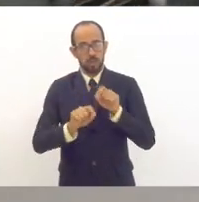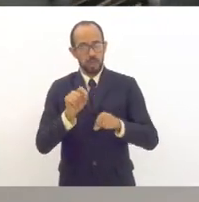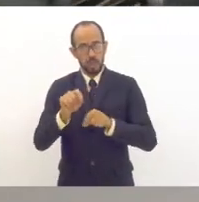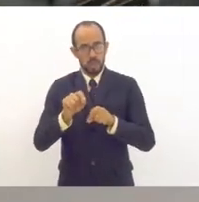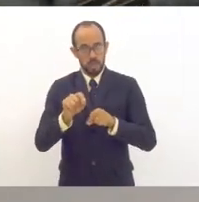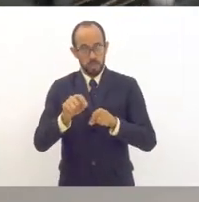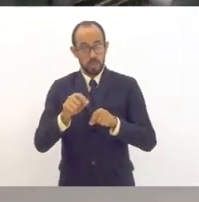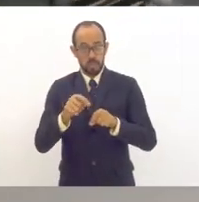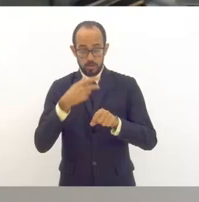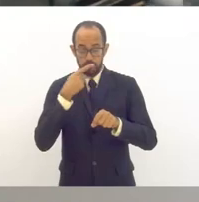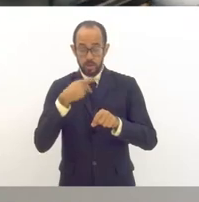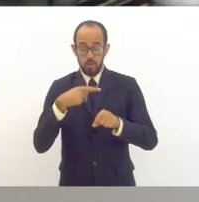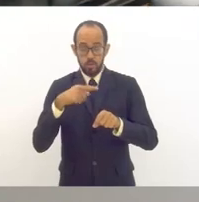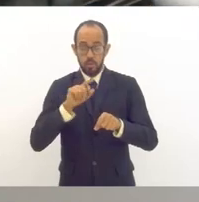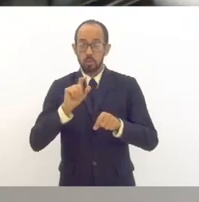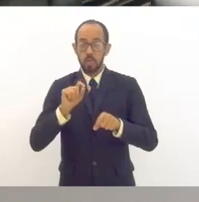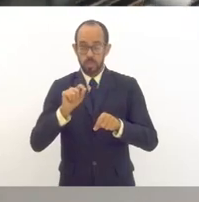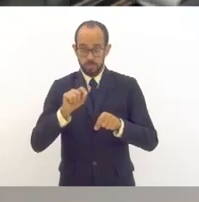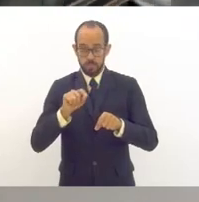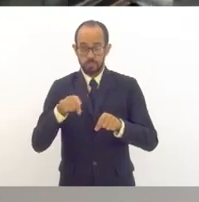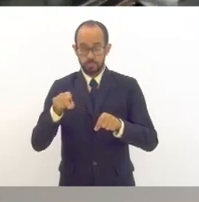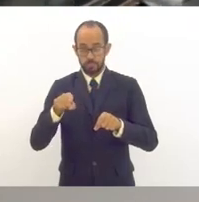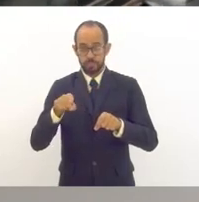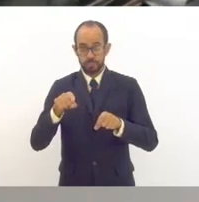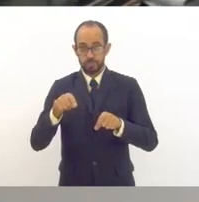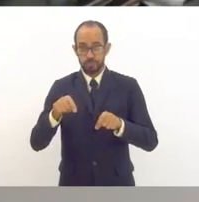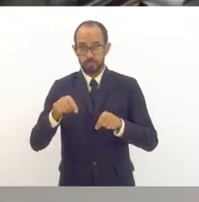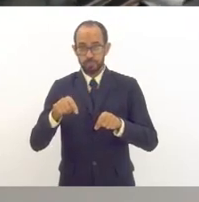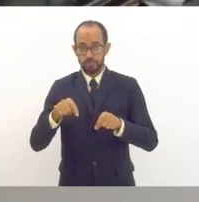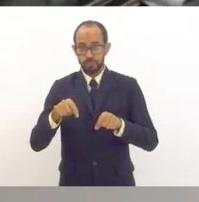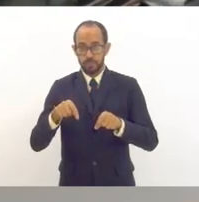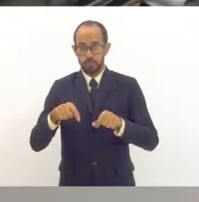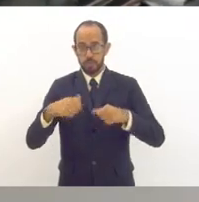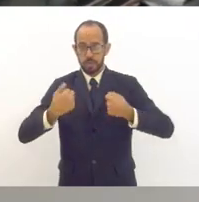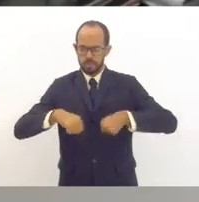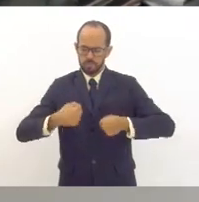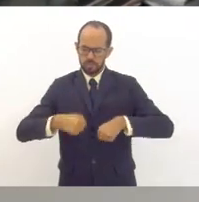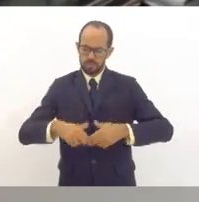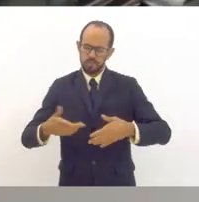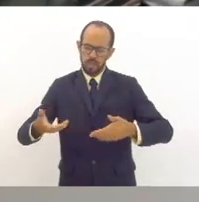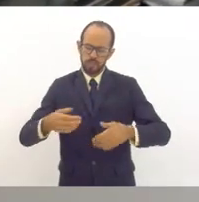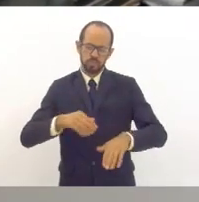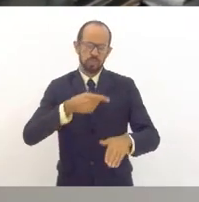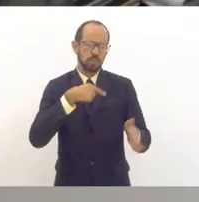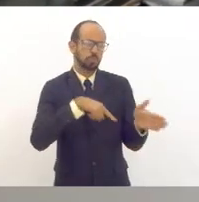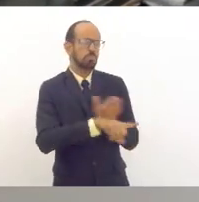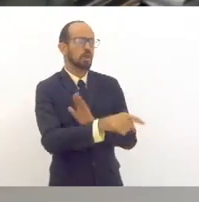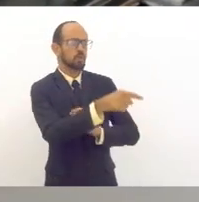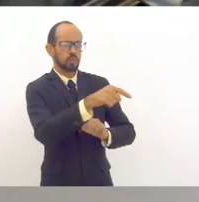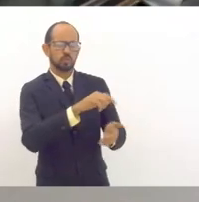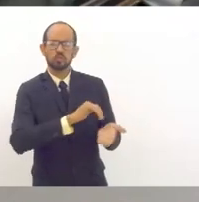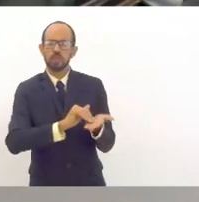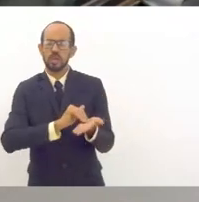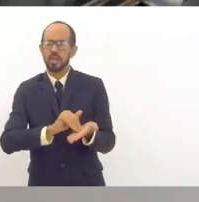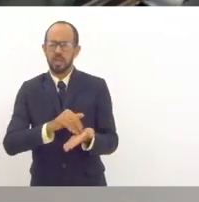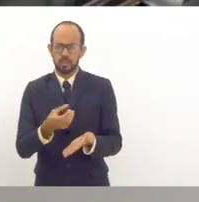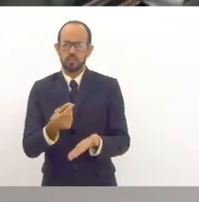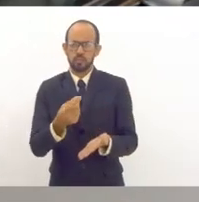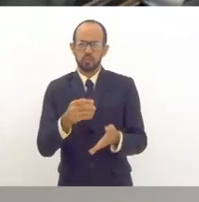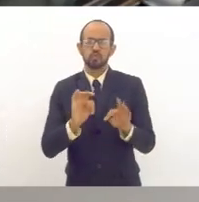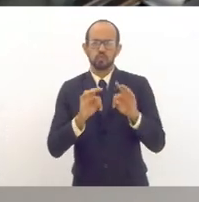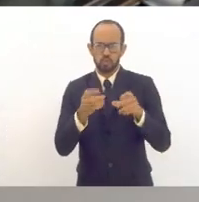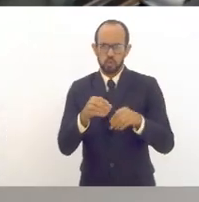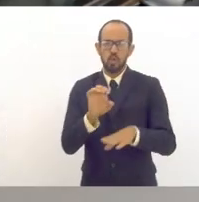ponderou o seguinte demandado que foi pelos secretários de fazenda de todos os estados inclusive